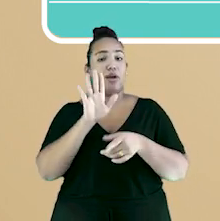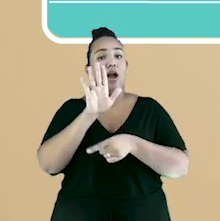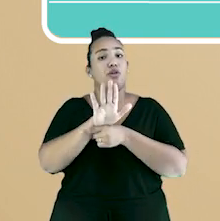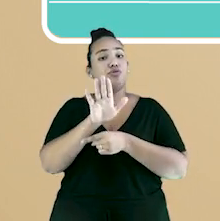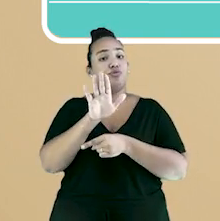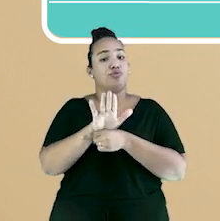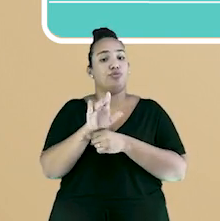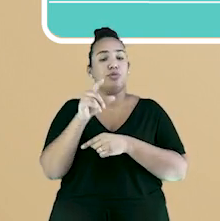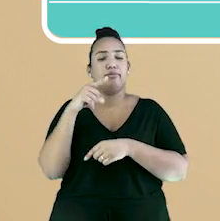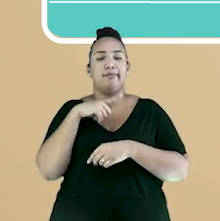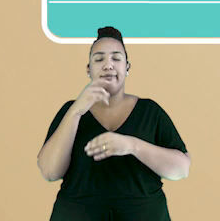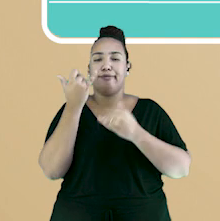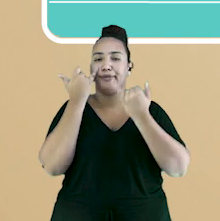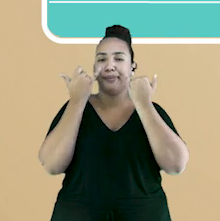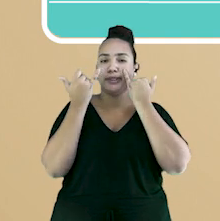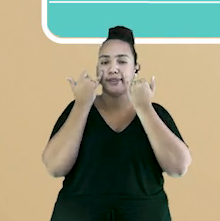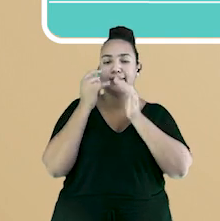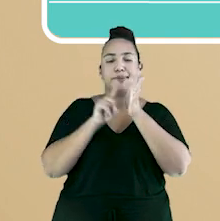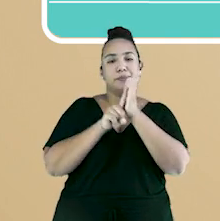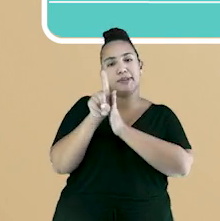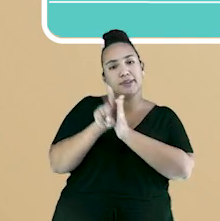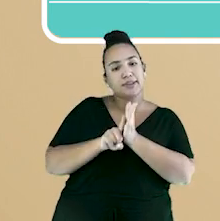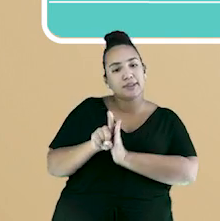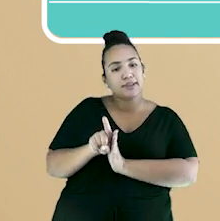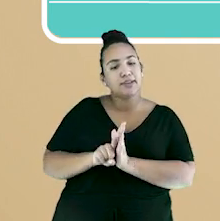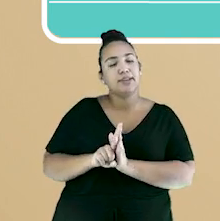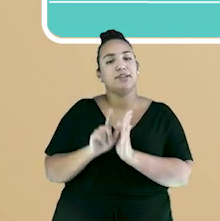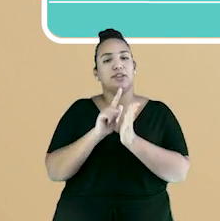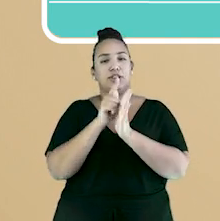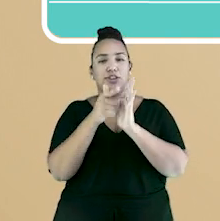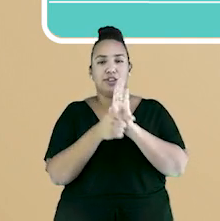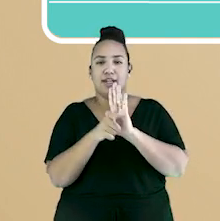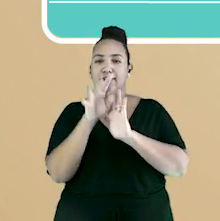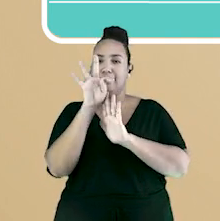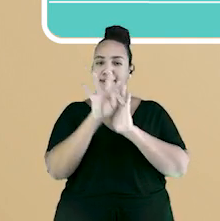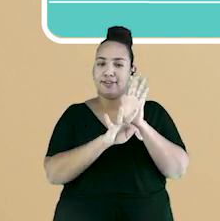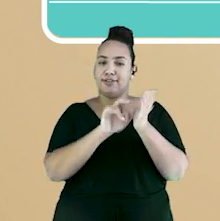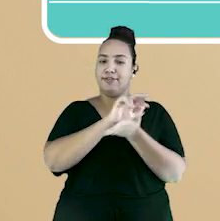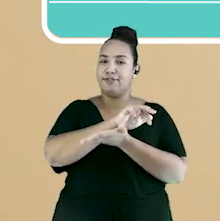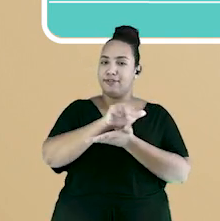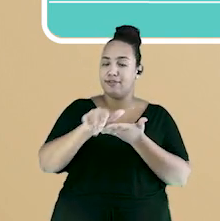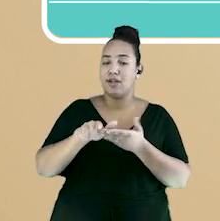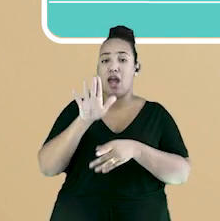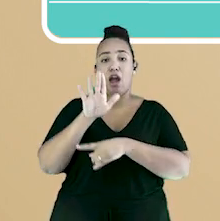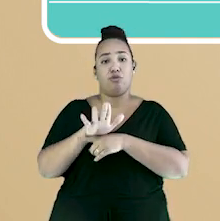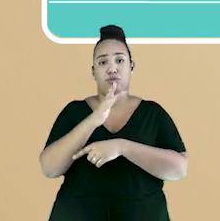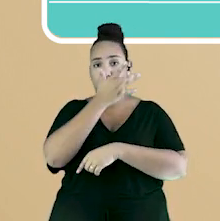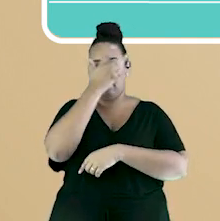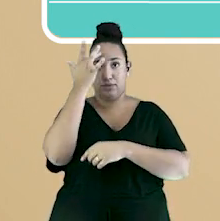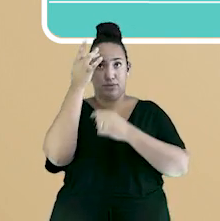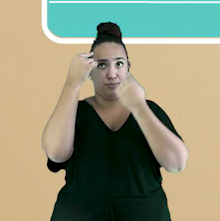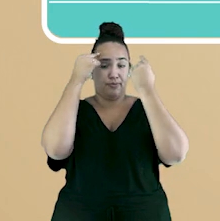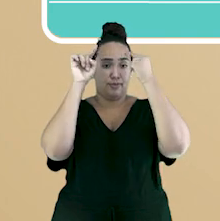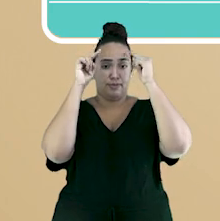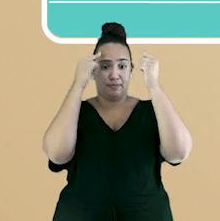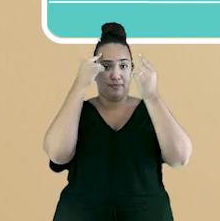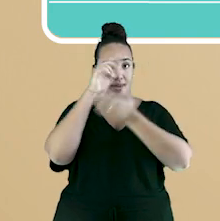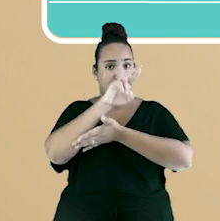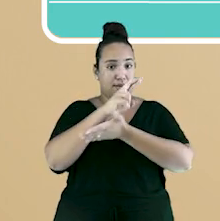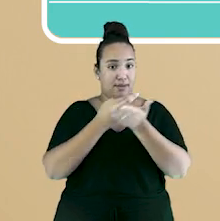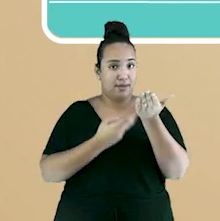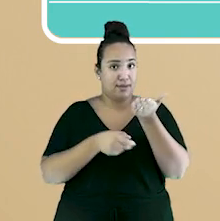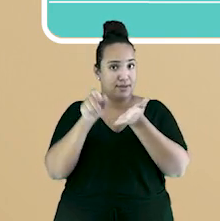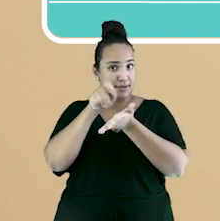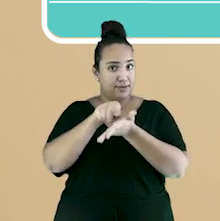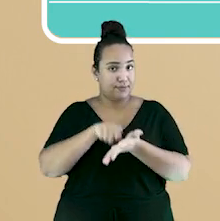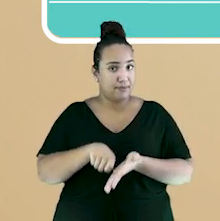textos motivadores, que são os trechinhos de notícias, pesquisas e outros gêneros textuais que auxiliam o participante na elaboração